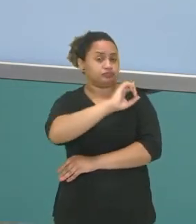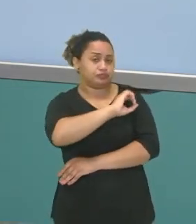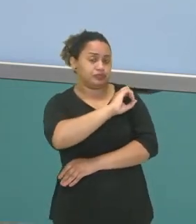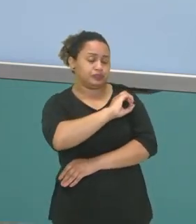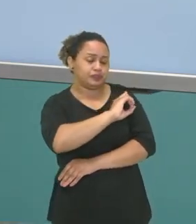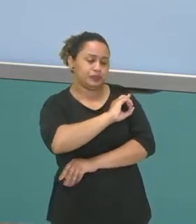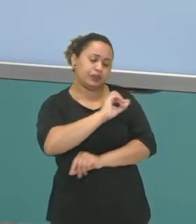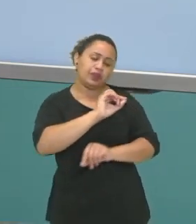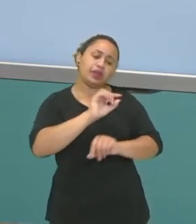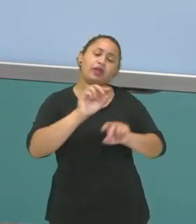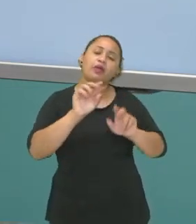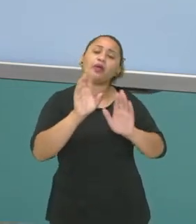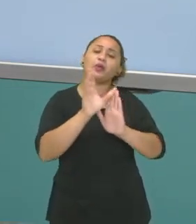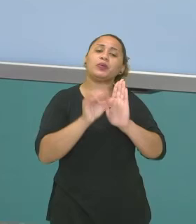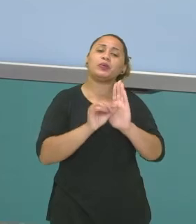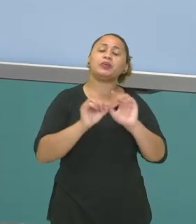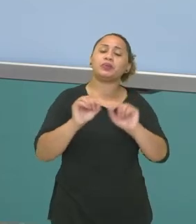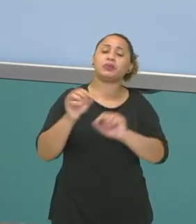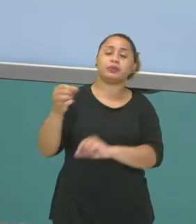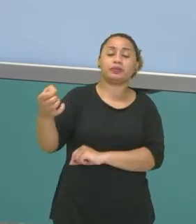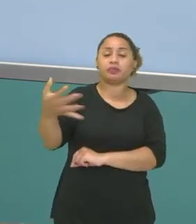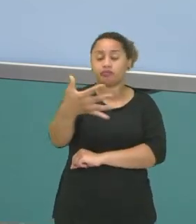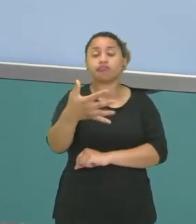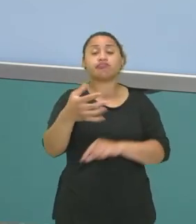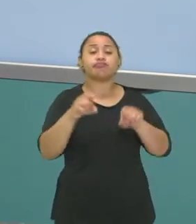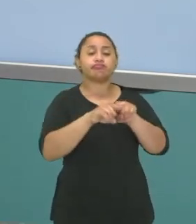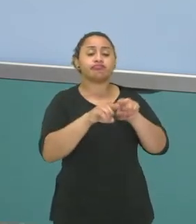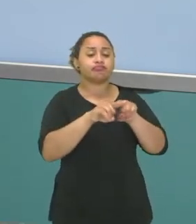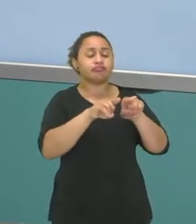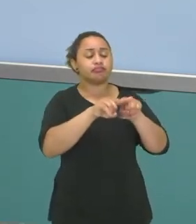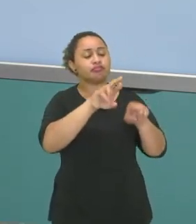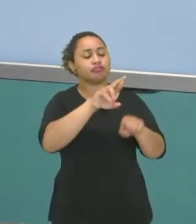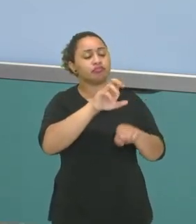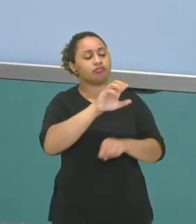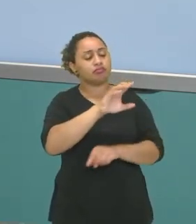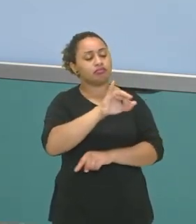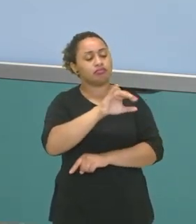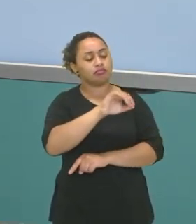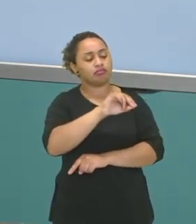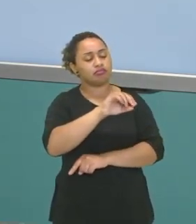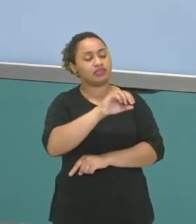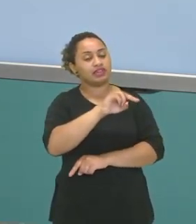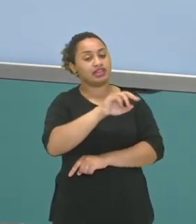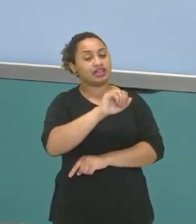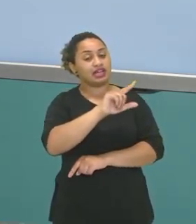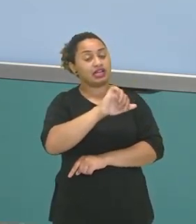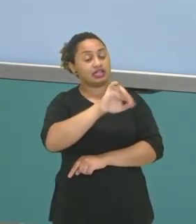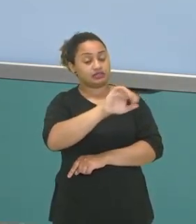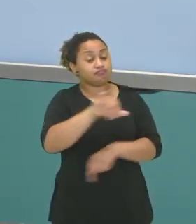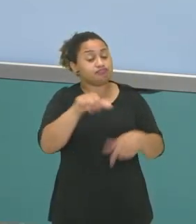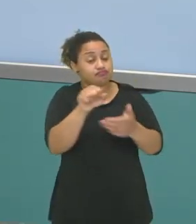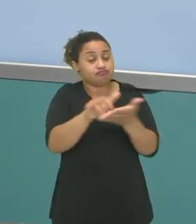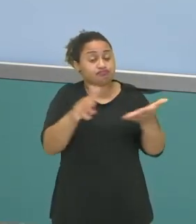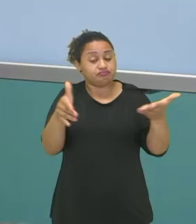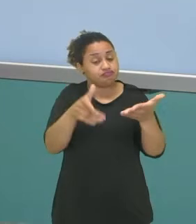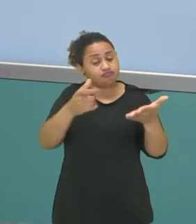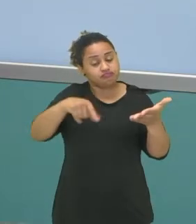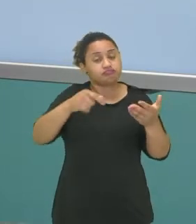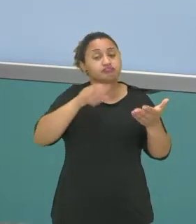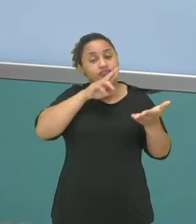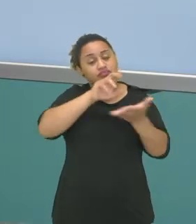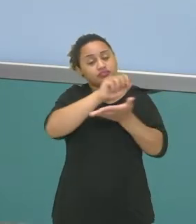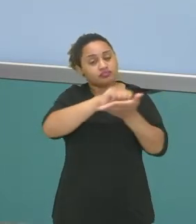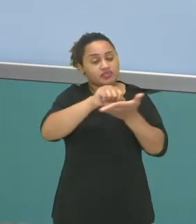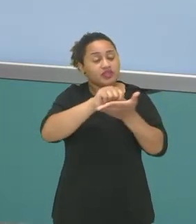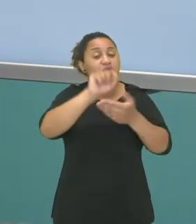falando de modernidade e racionalismo. E nessa atividade, vocês deveriam ter escrito sobre as características